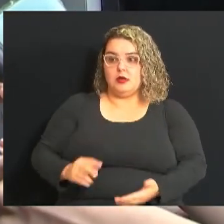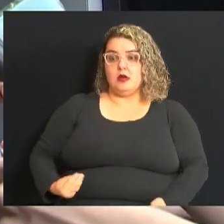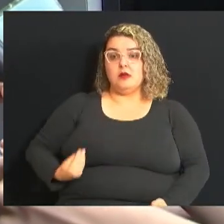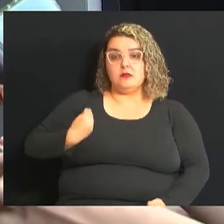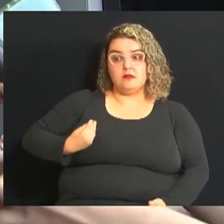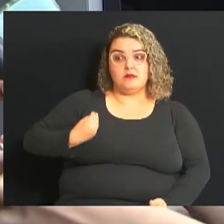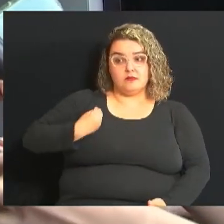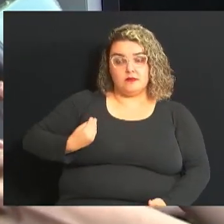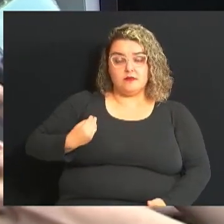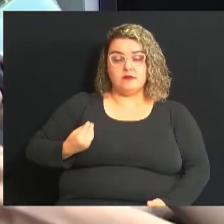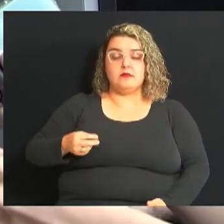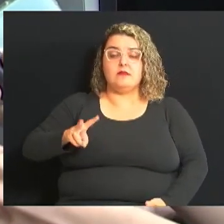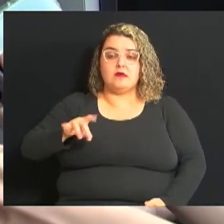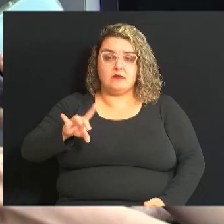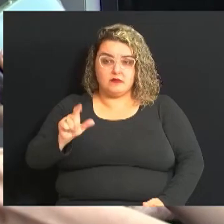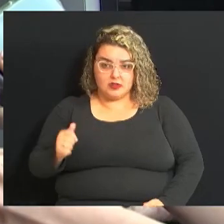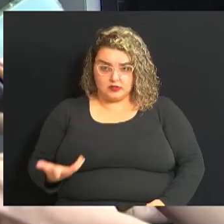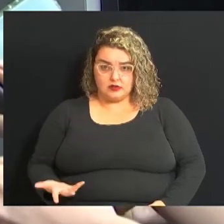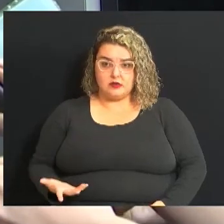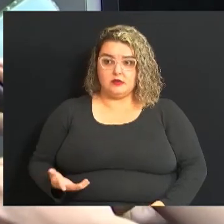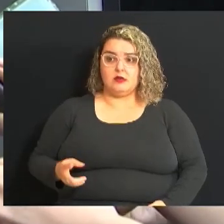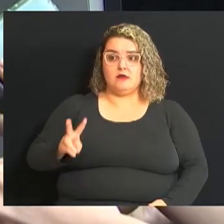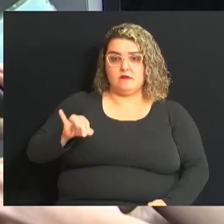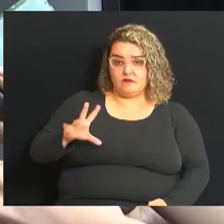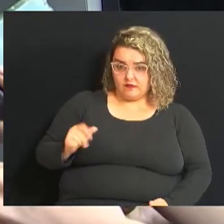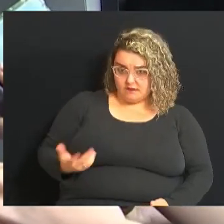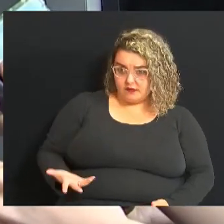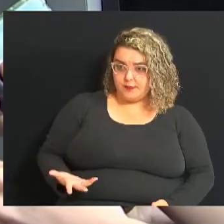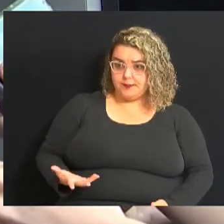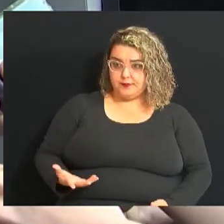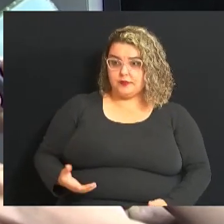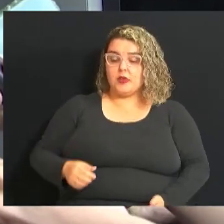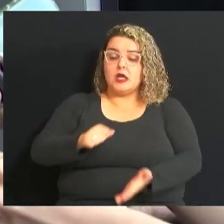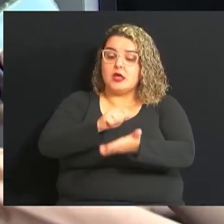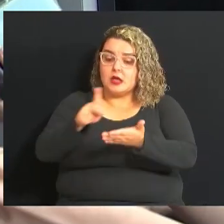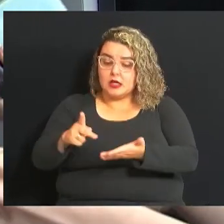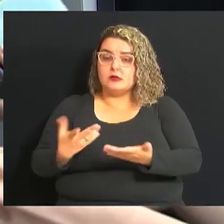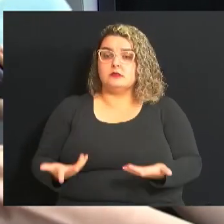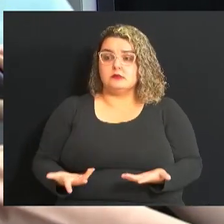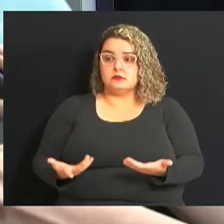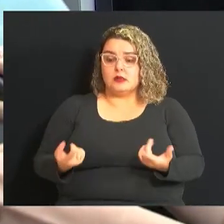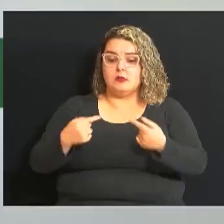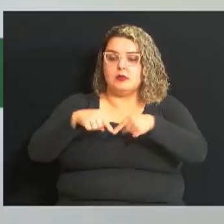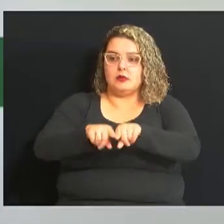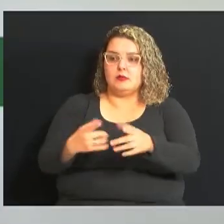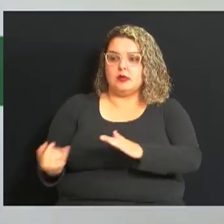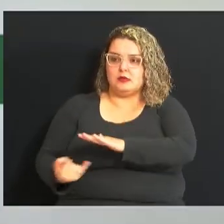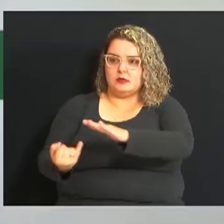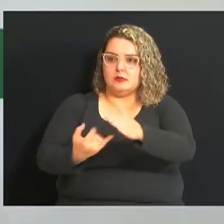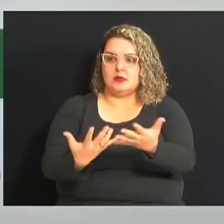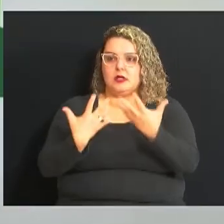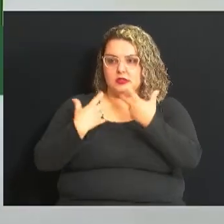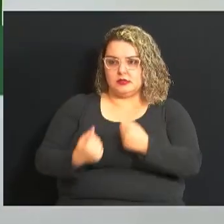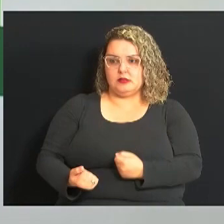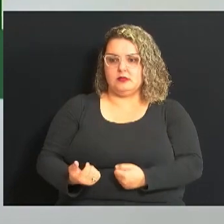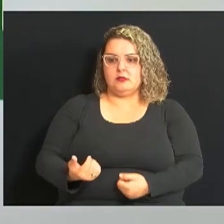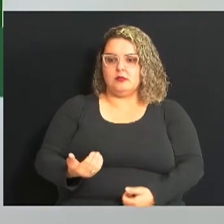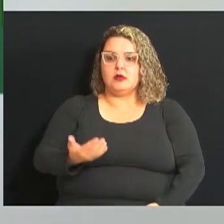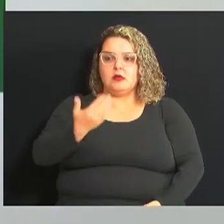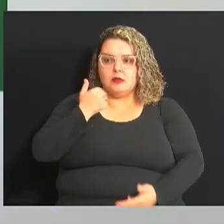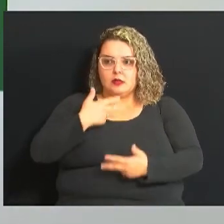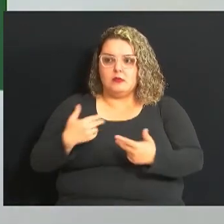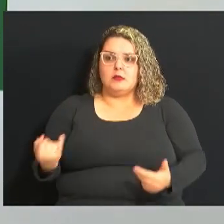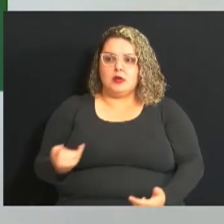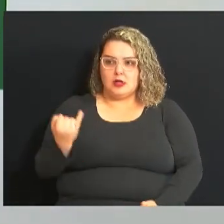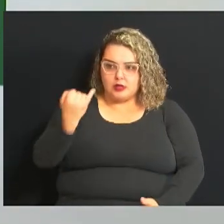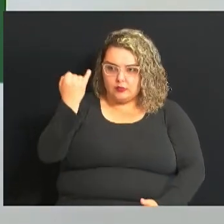formulário básico e, através desse aplicativo, ela é destinada à entidade parceira para receber o alimento. É importante dizer que esta é uma